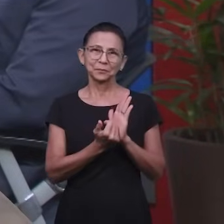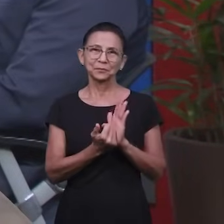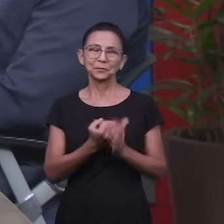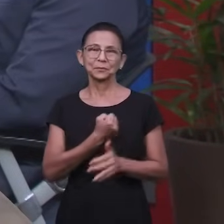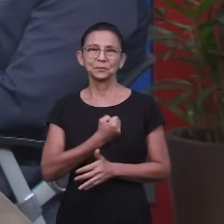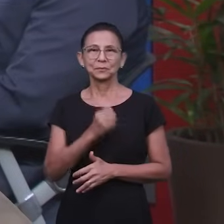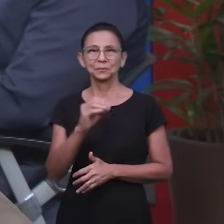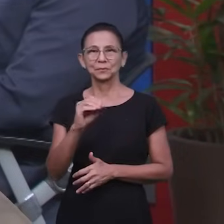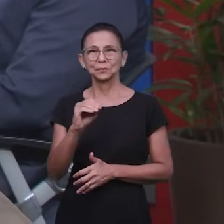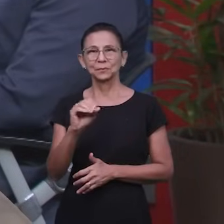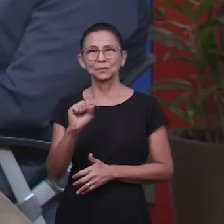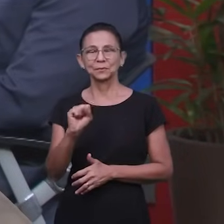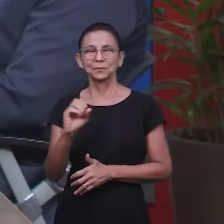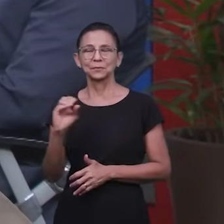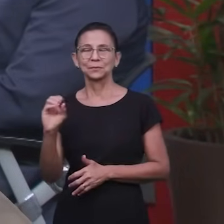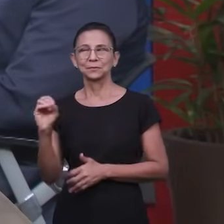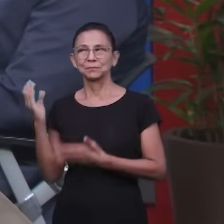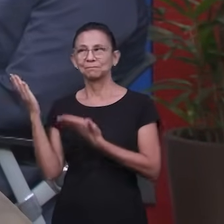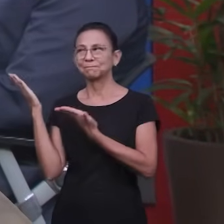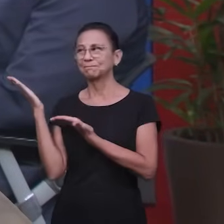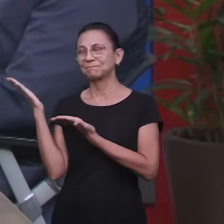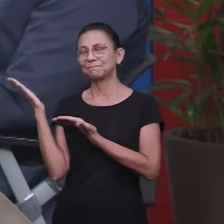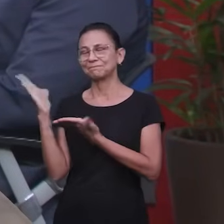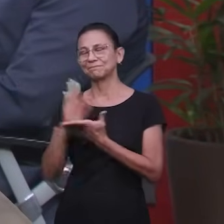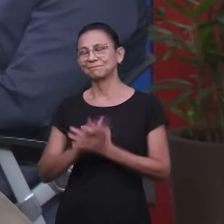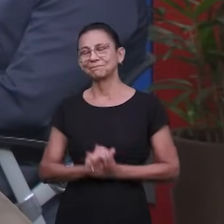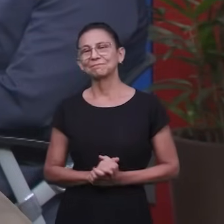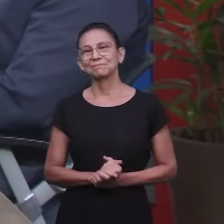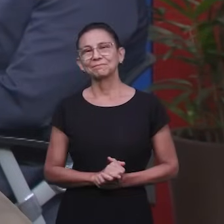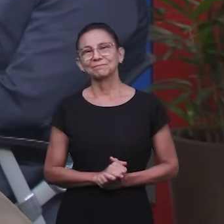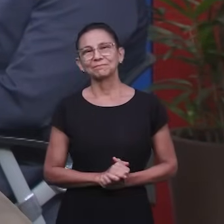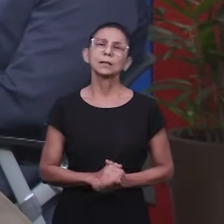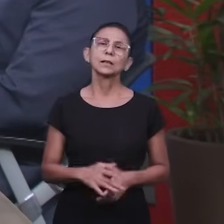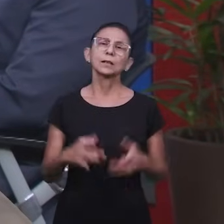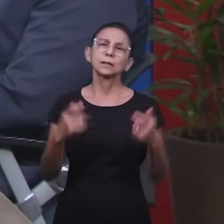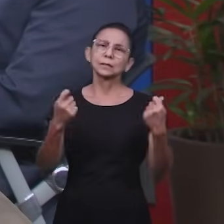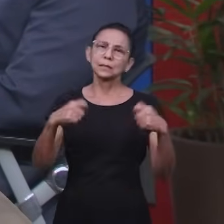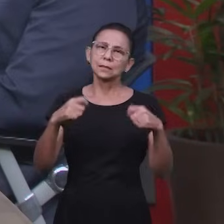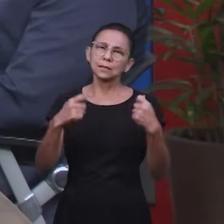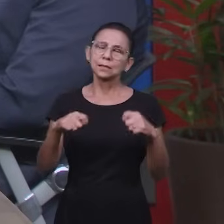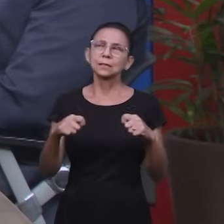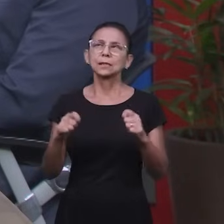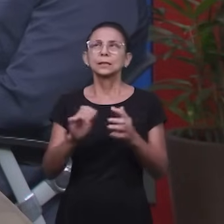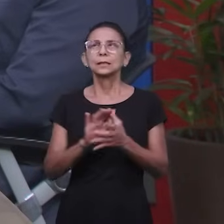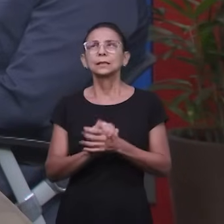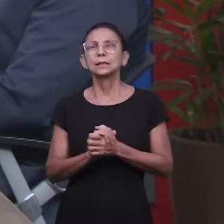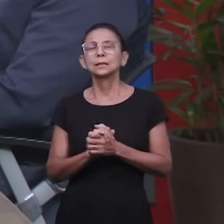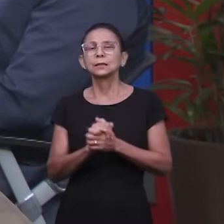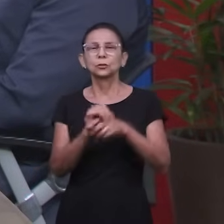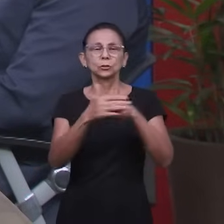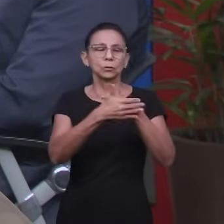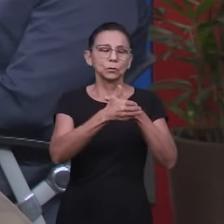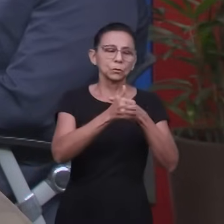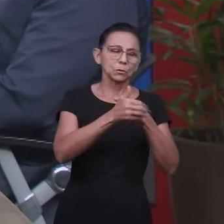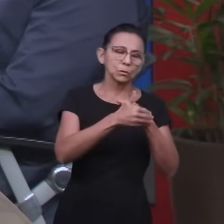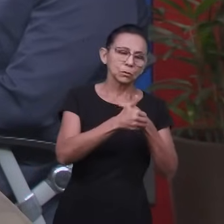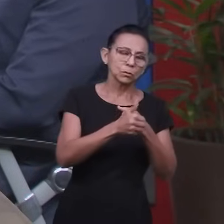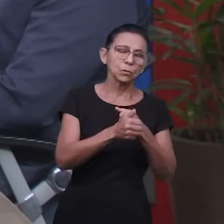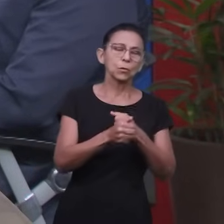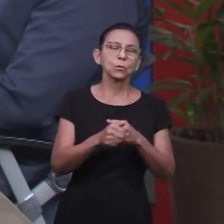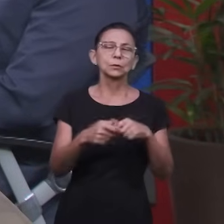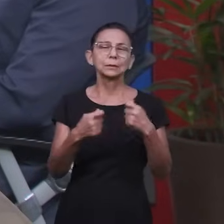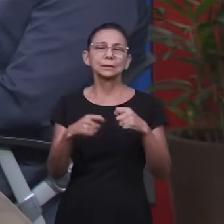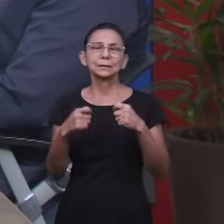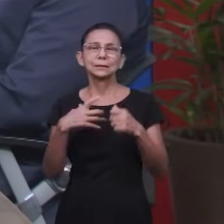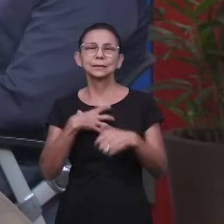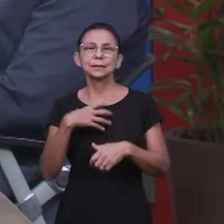né, para todo aquele que necessita de uma palavra de conforto, uma palavra do